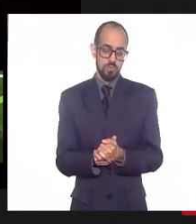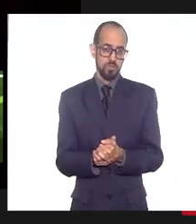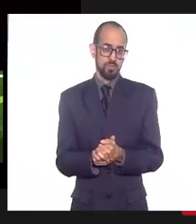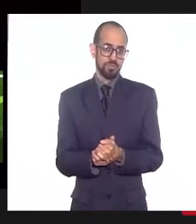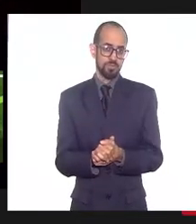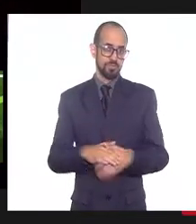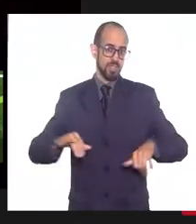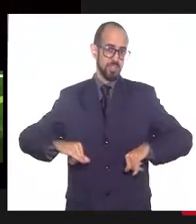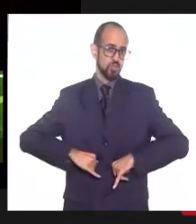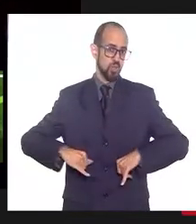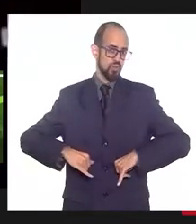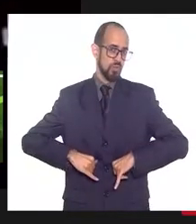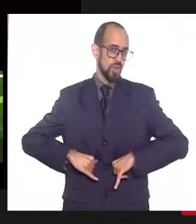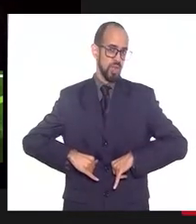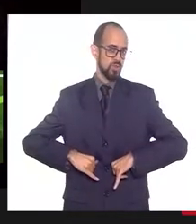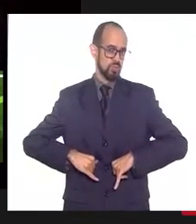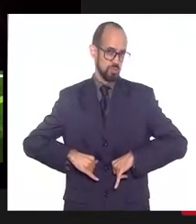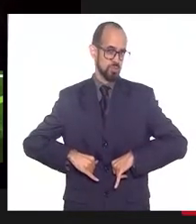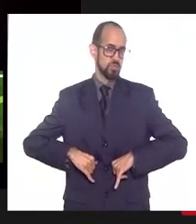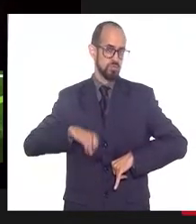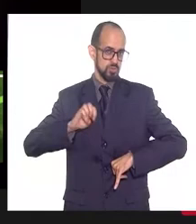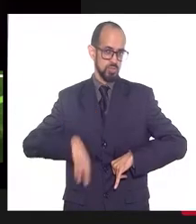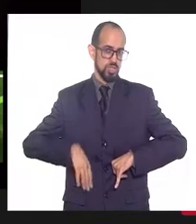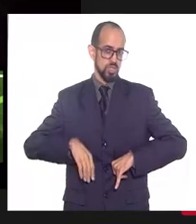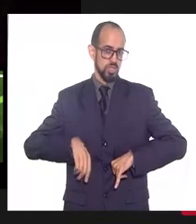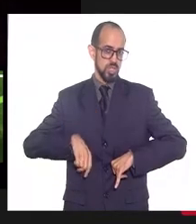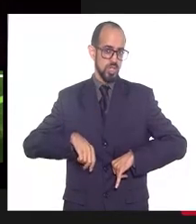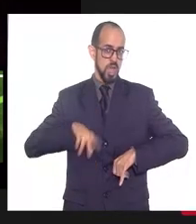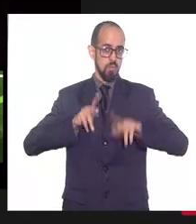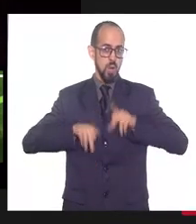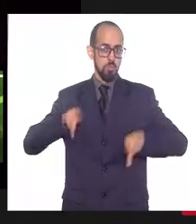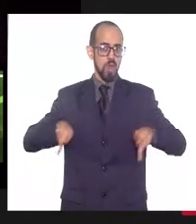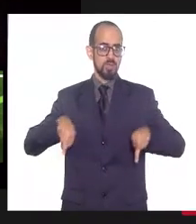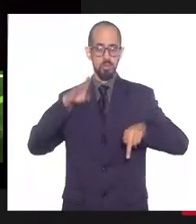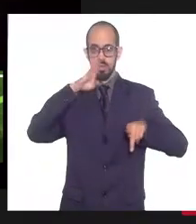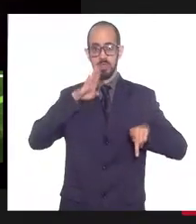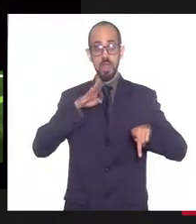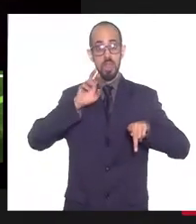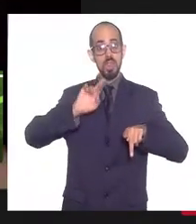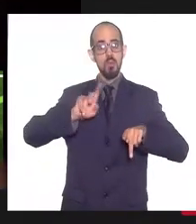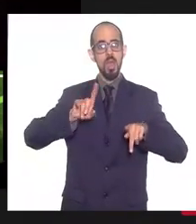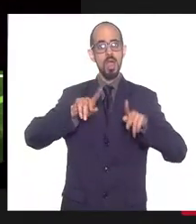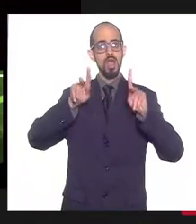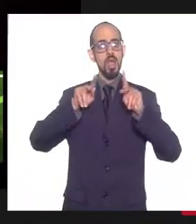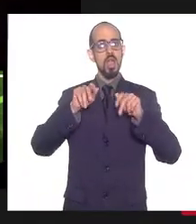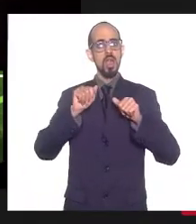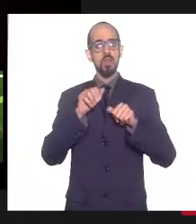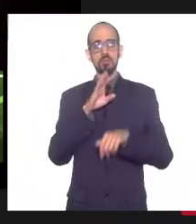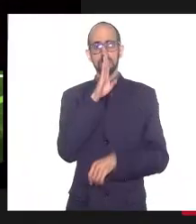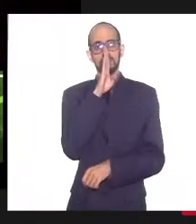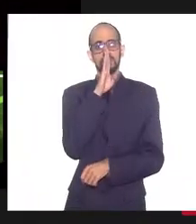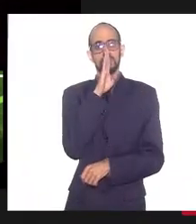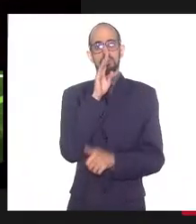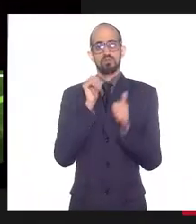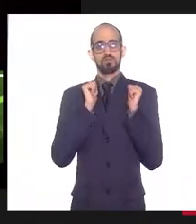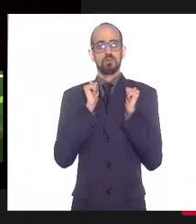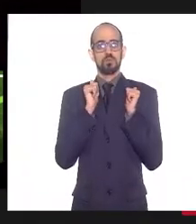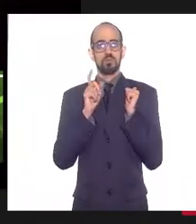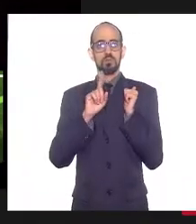não de uma forma... Não vou dizer que o povo brasileiro é pacífico ou passivo, não é isso. Mas é que é o Estado quem